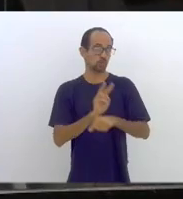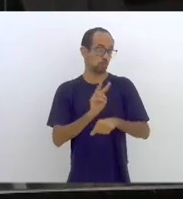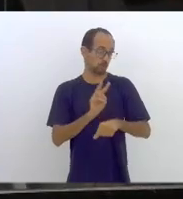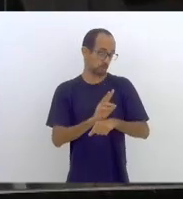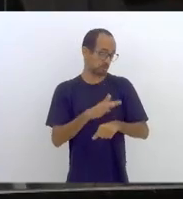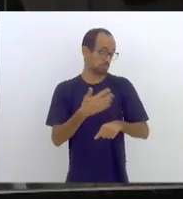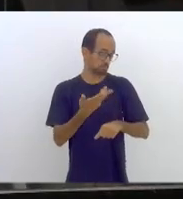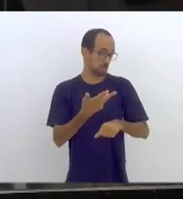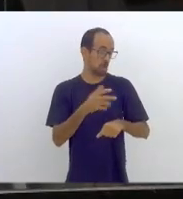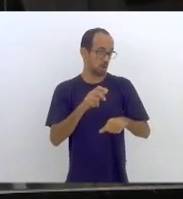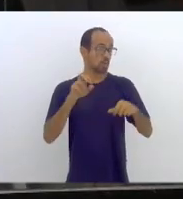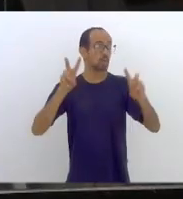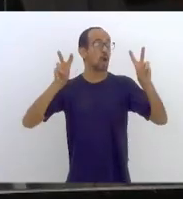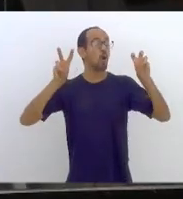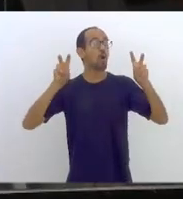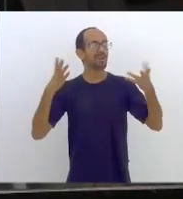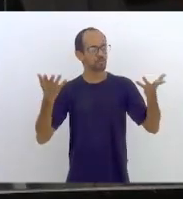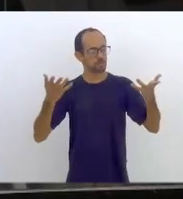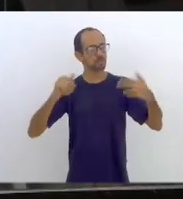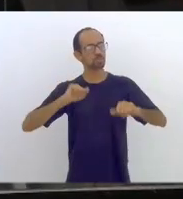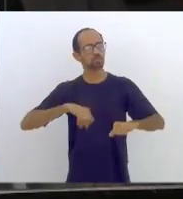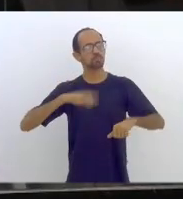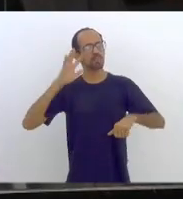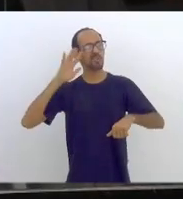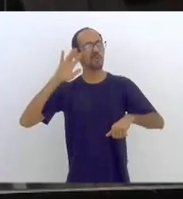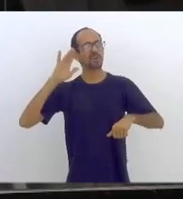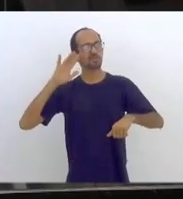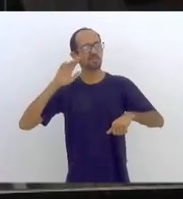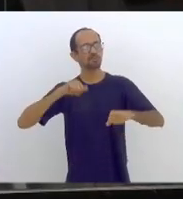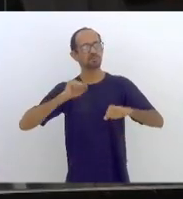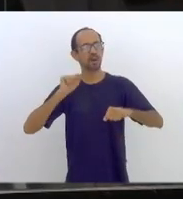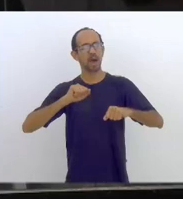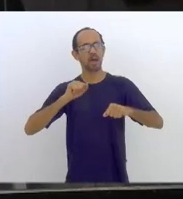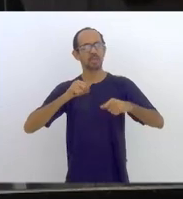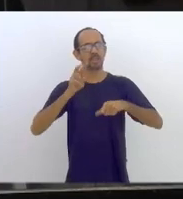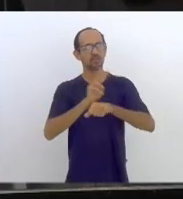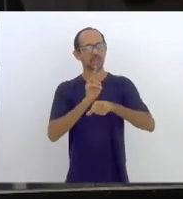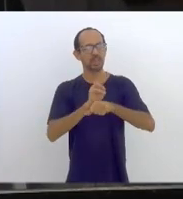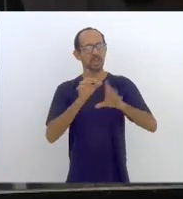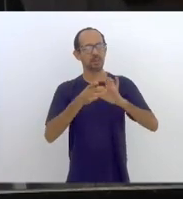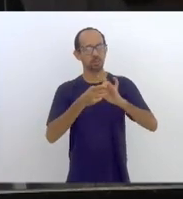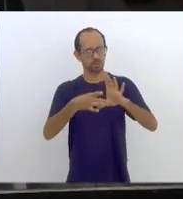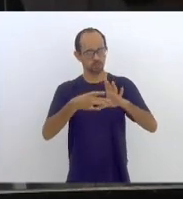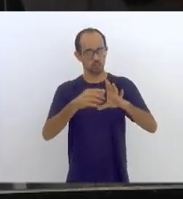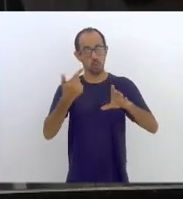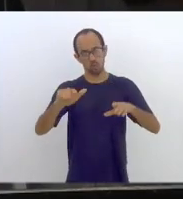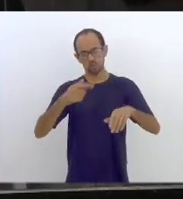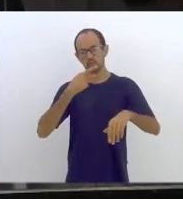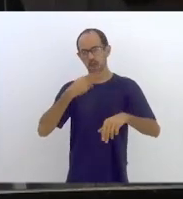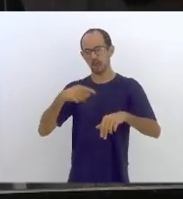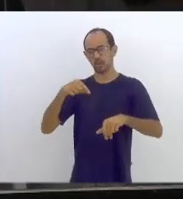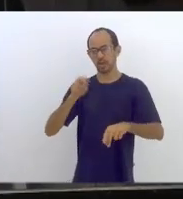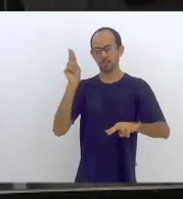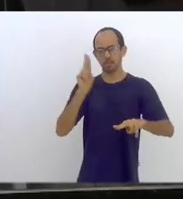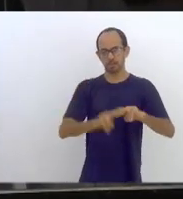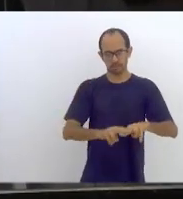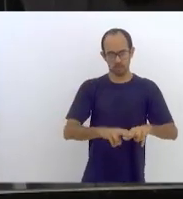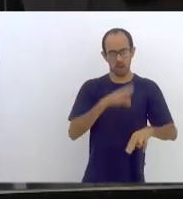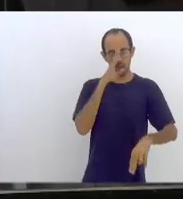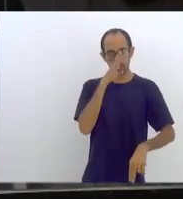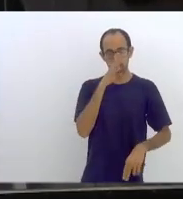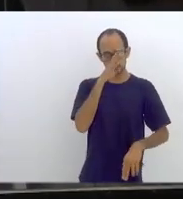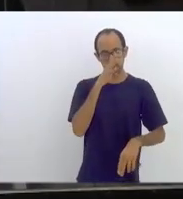democracia outros dizem que pode ter sido com a prisão inconstitucional ilegal e